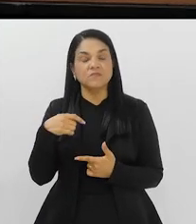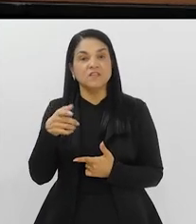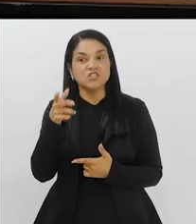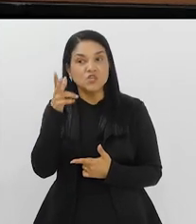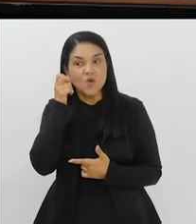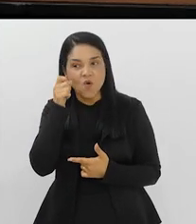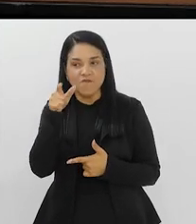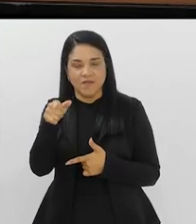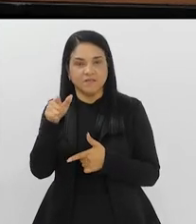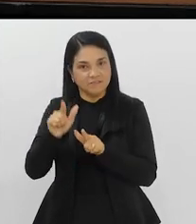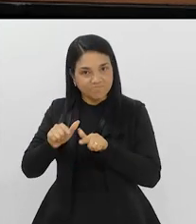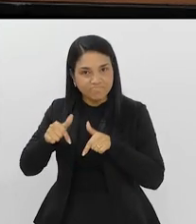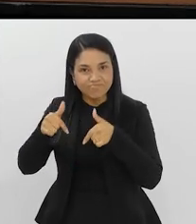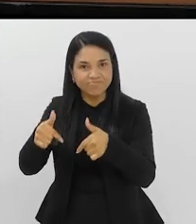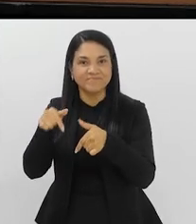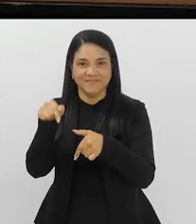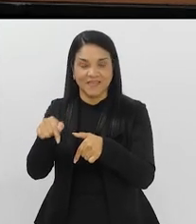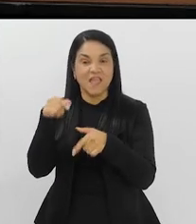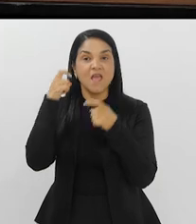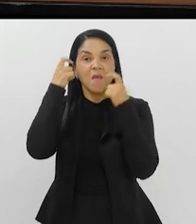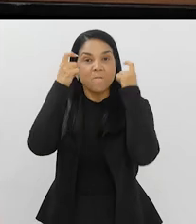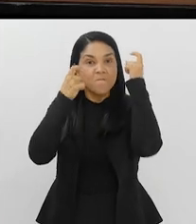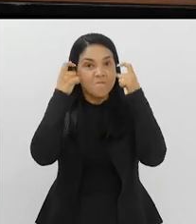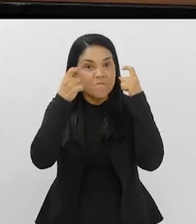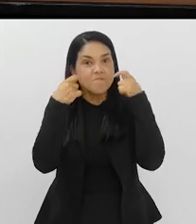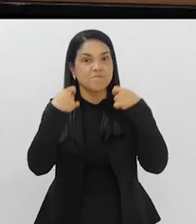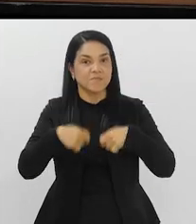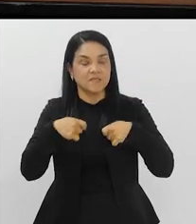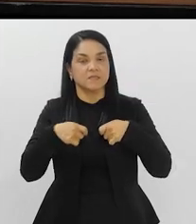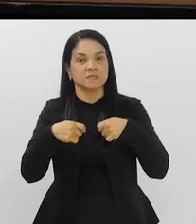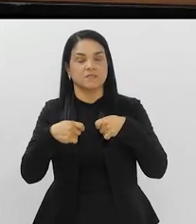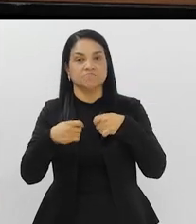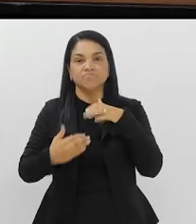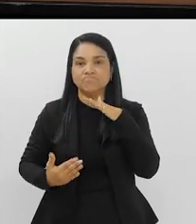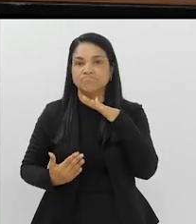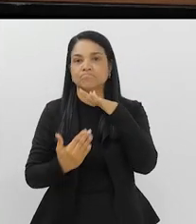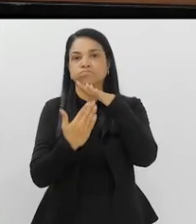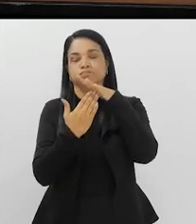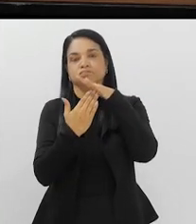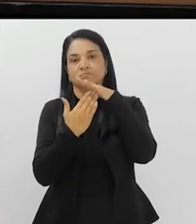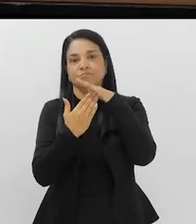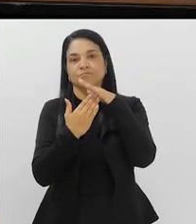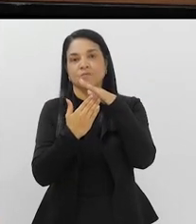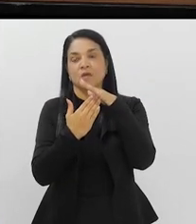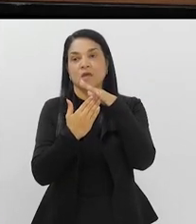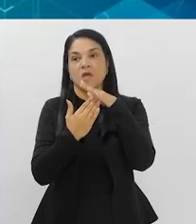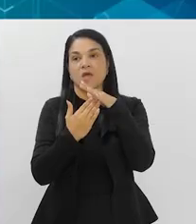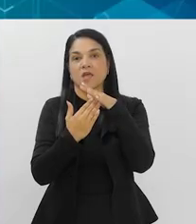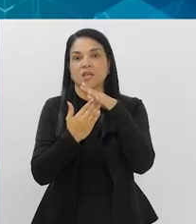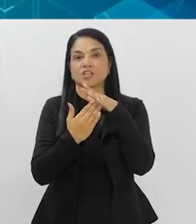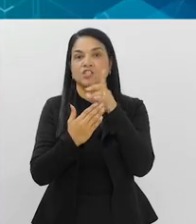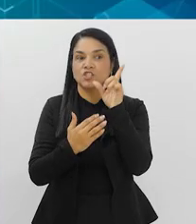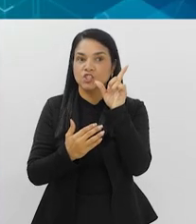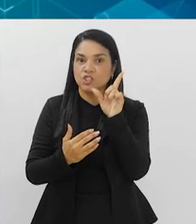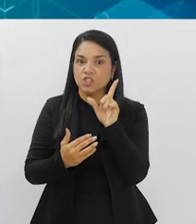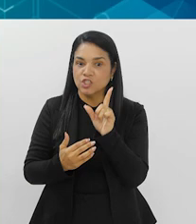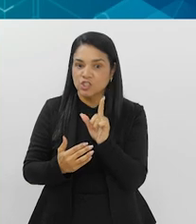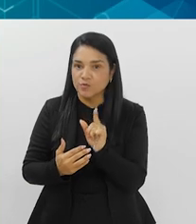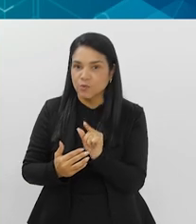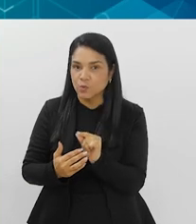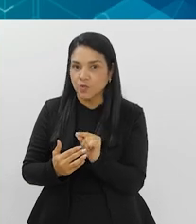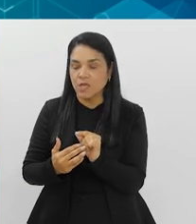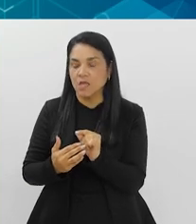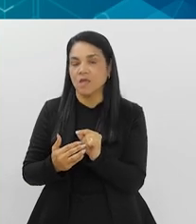Então, quando a gente escuta essas iniciativas, eu acho que a nossa preocupação é da gente se disciplinar para não diminuir o tempo e